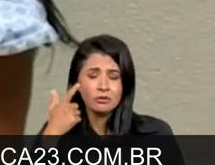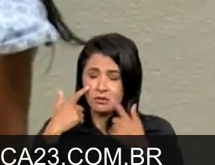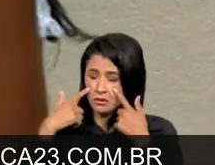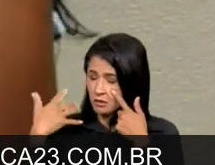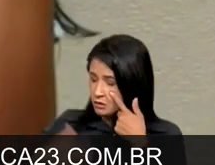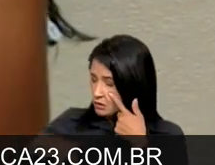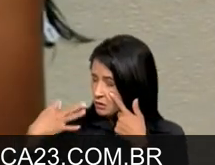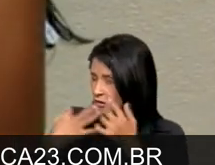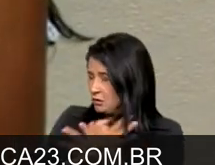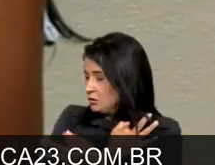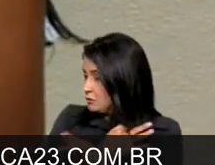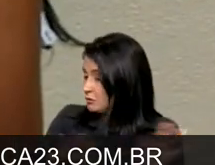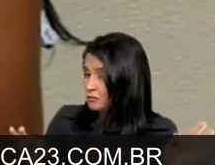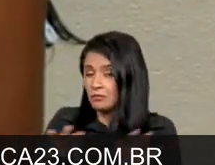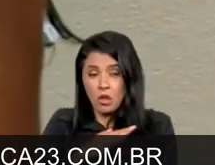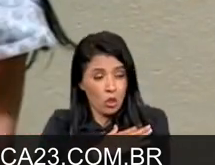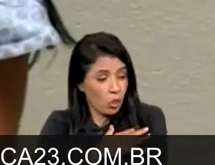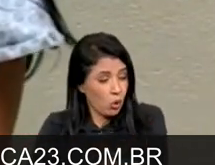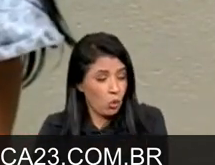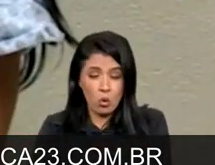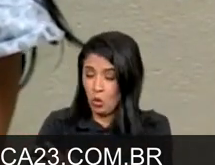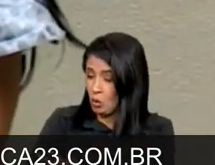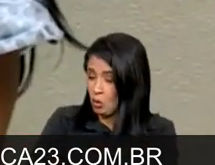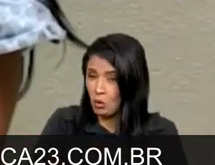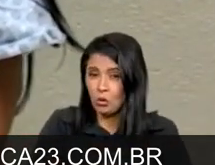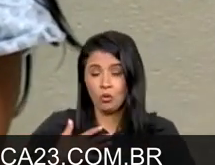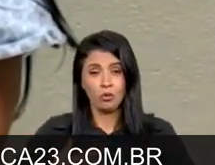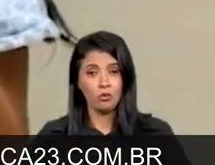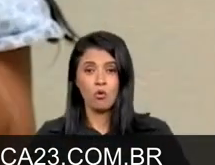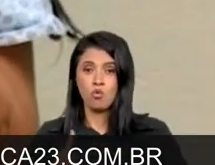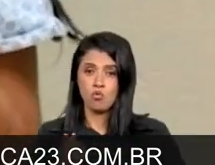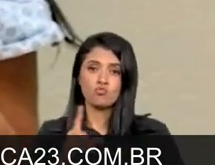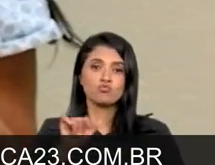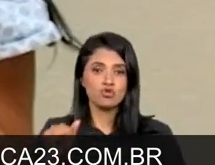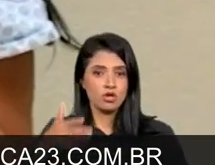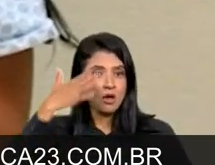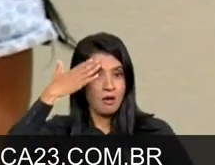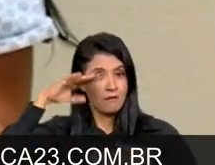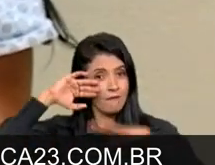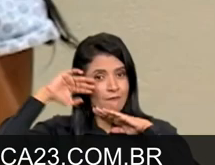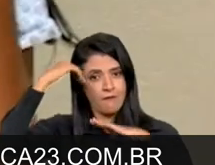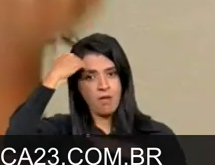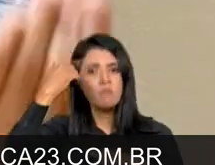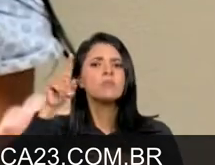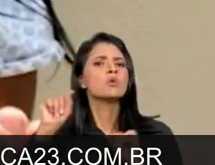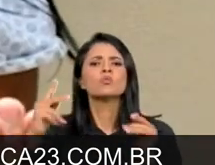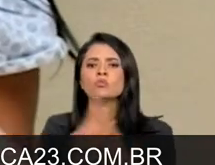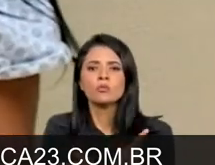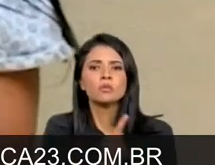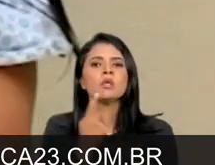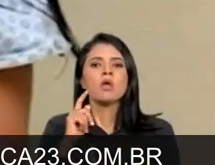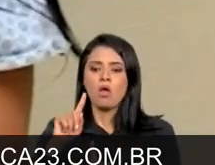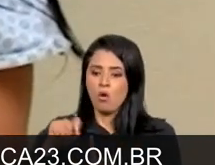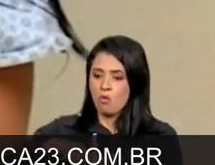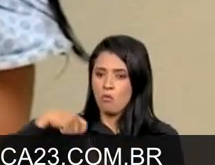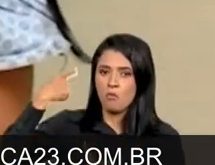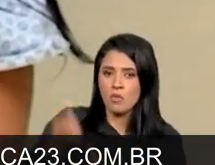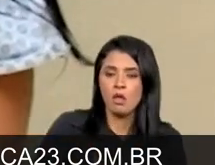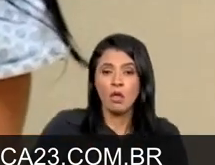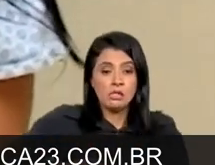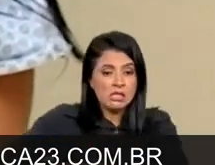olhos e muita dor na musculatura do corpo e tive febre um dia só. Tudo isso aconteceu depois de um mês, veio a